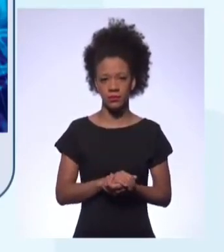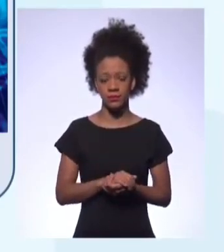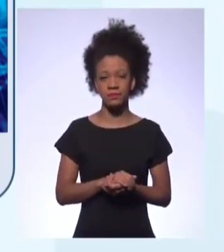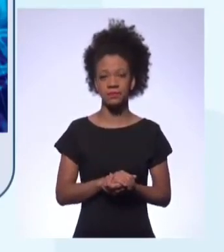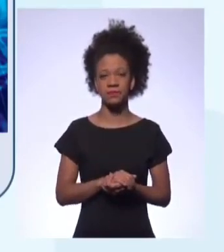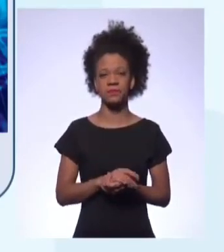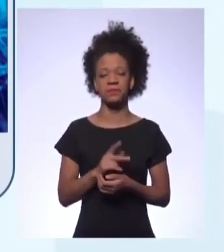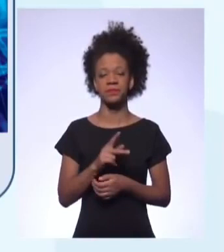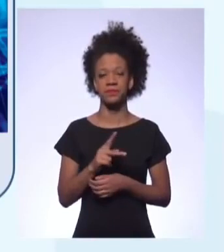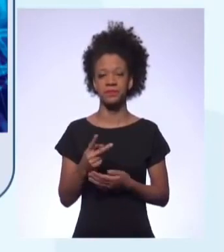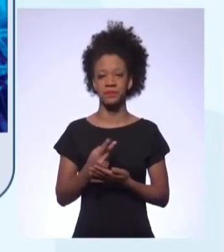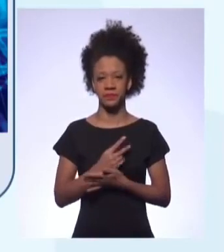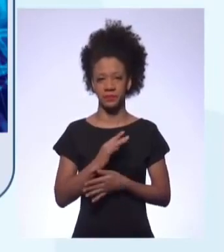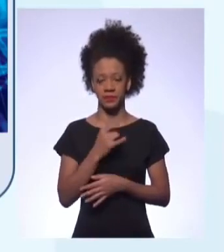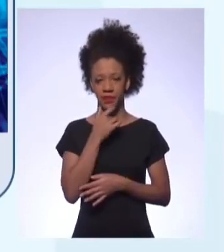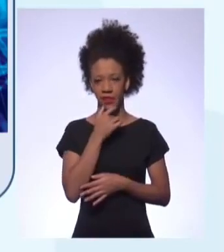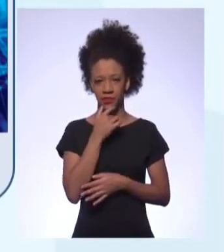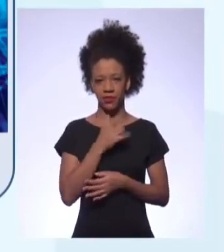ácido